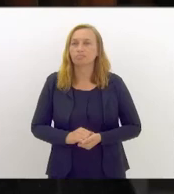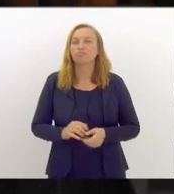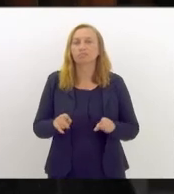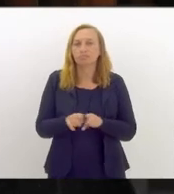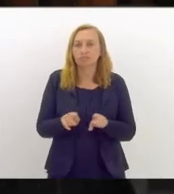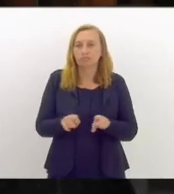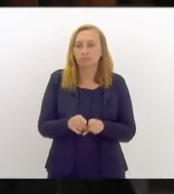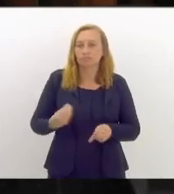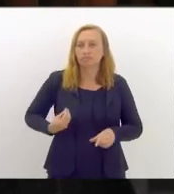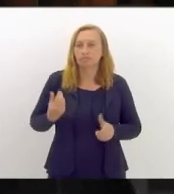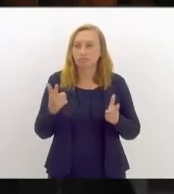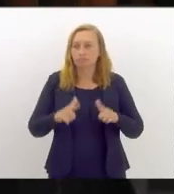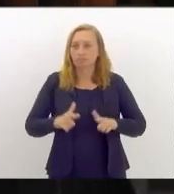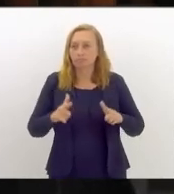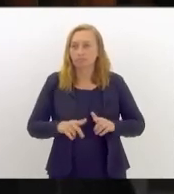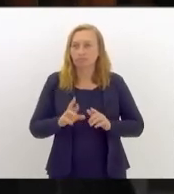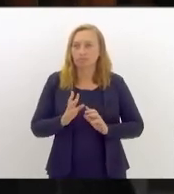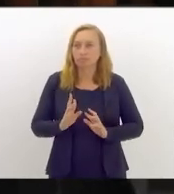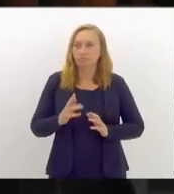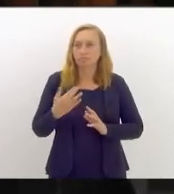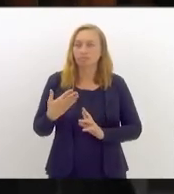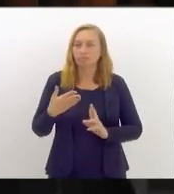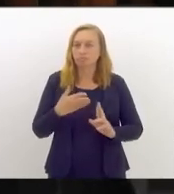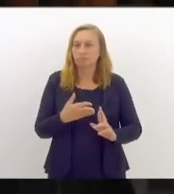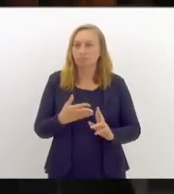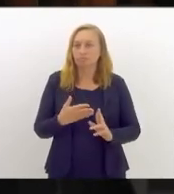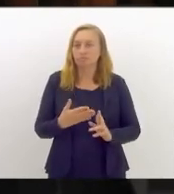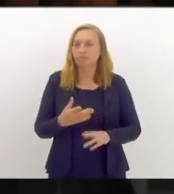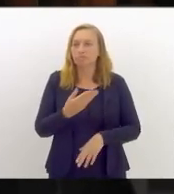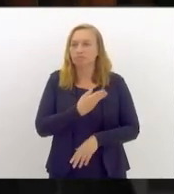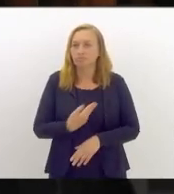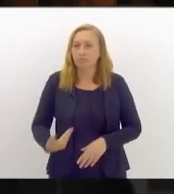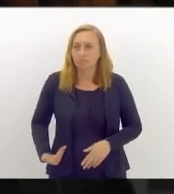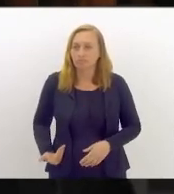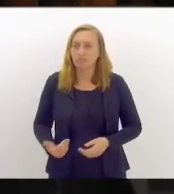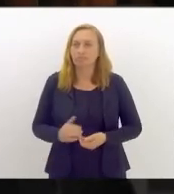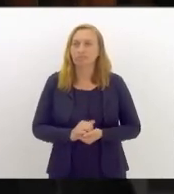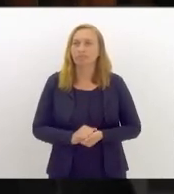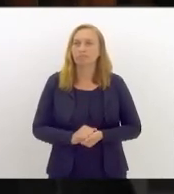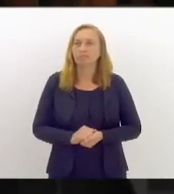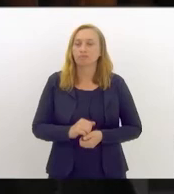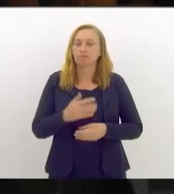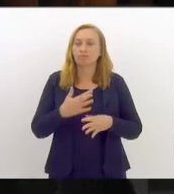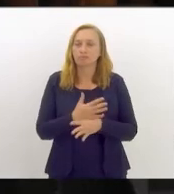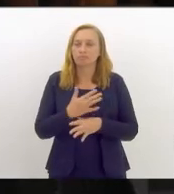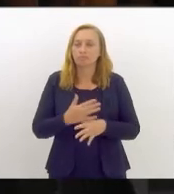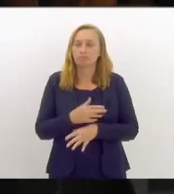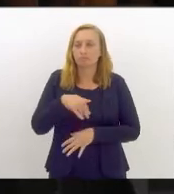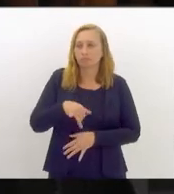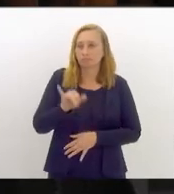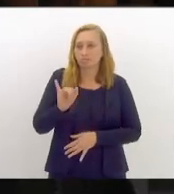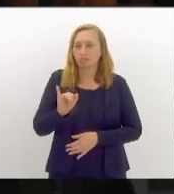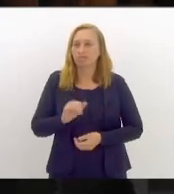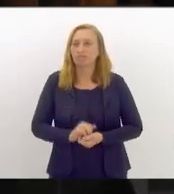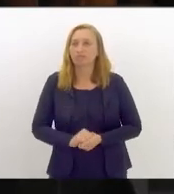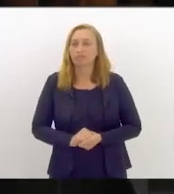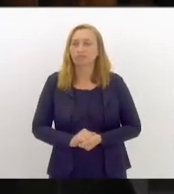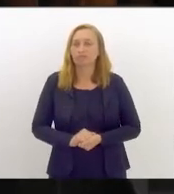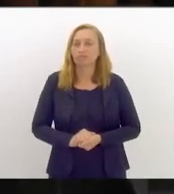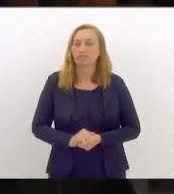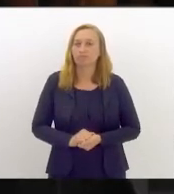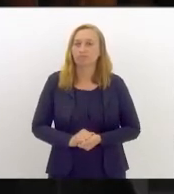presente representando o governo da cidade de Nova Iguaçu e